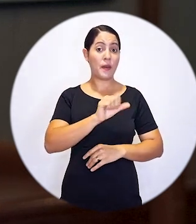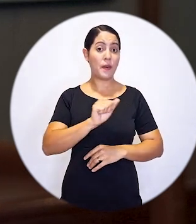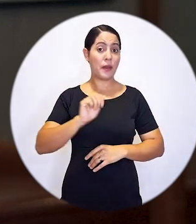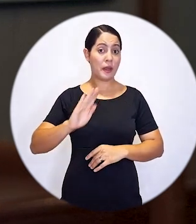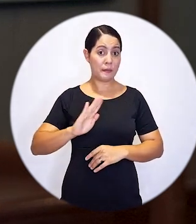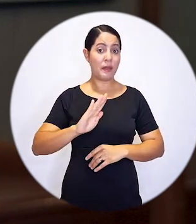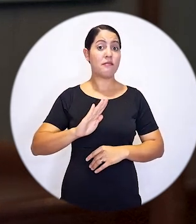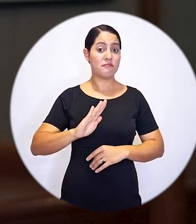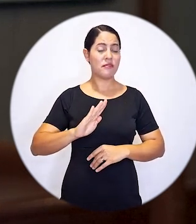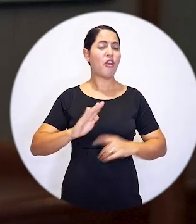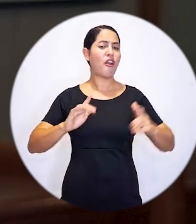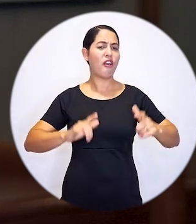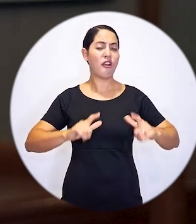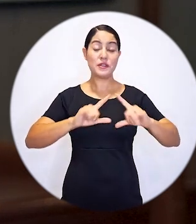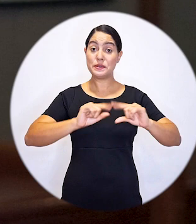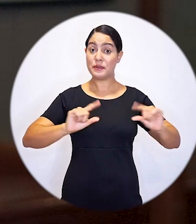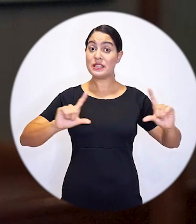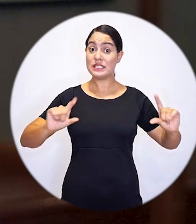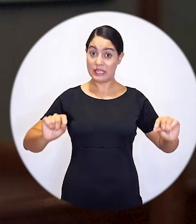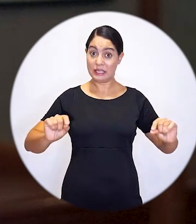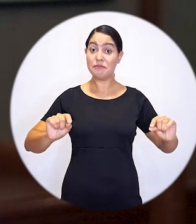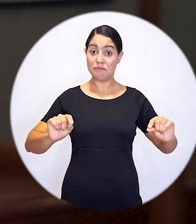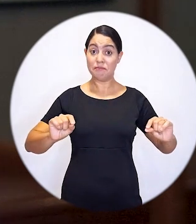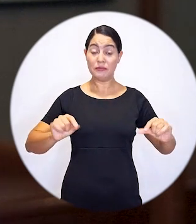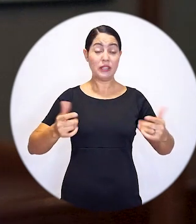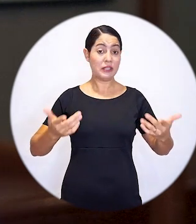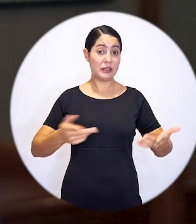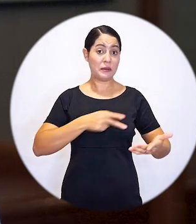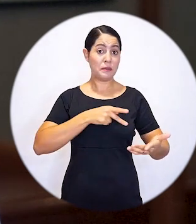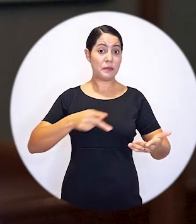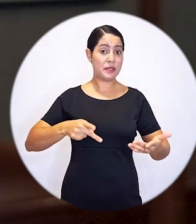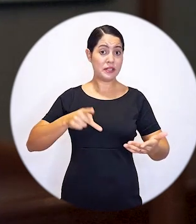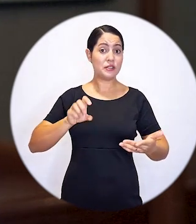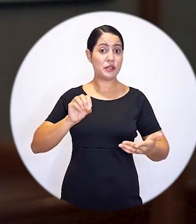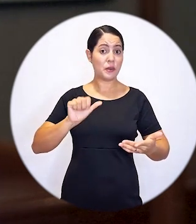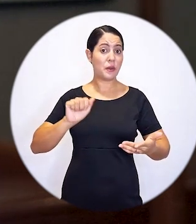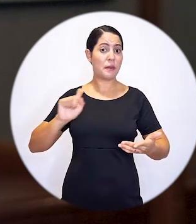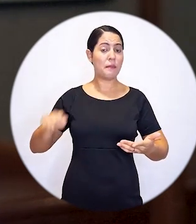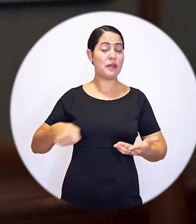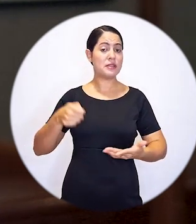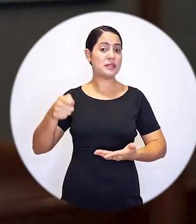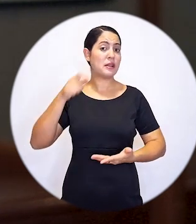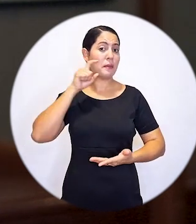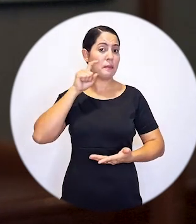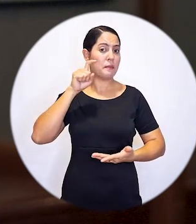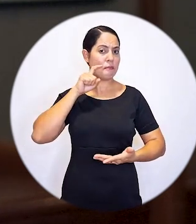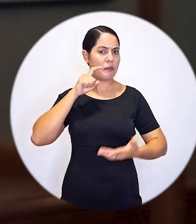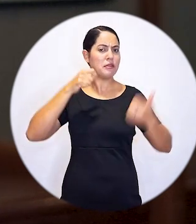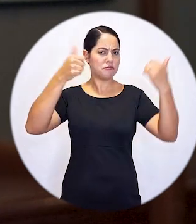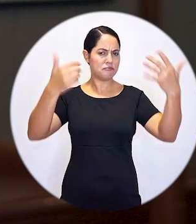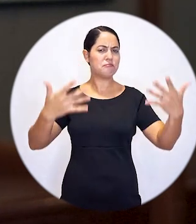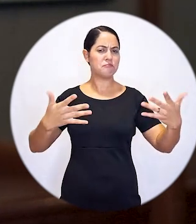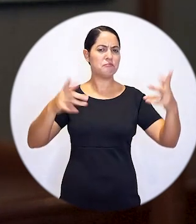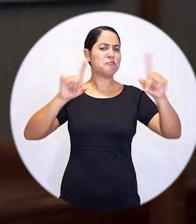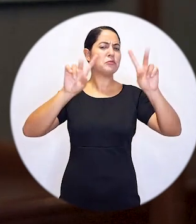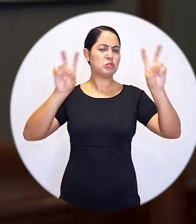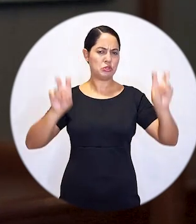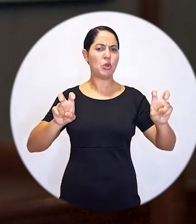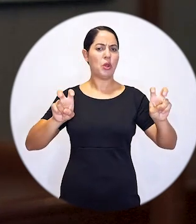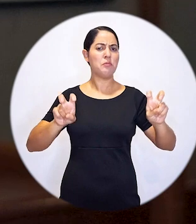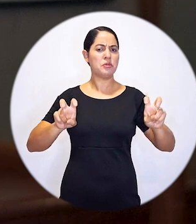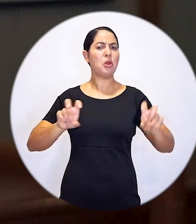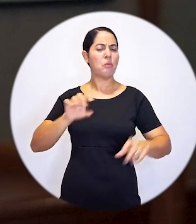em Brasília. Na ocasião, o presidente nacional da OAB, Beto Simonetti, reafirmou a confiança na força